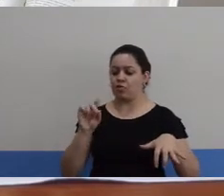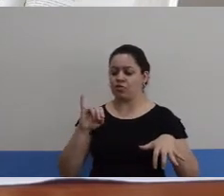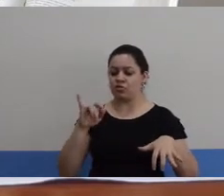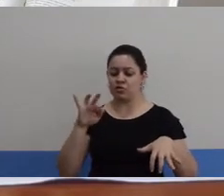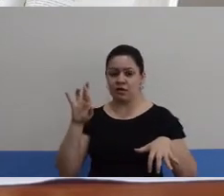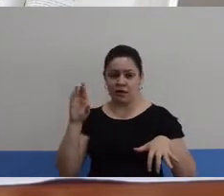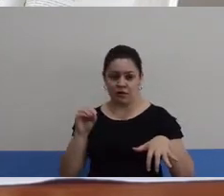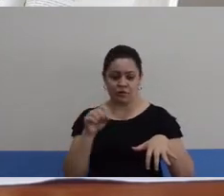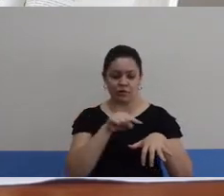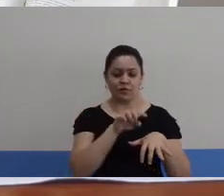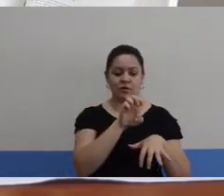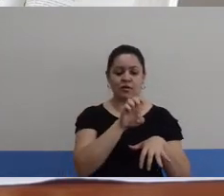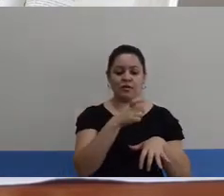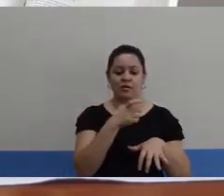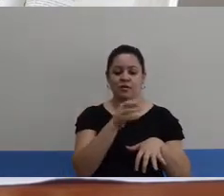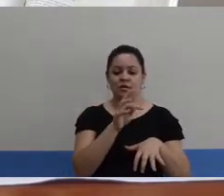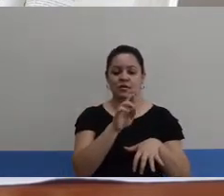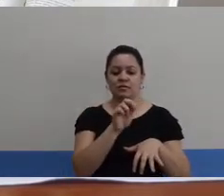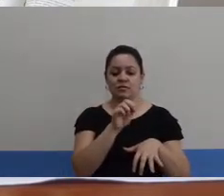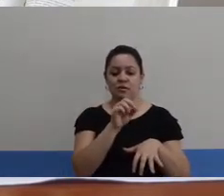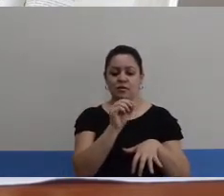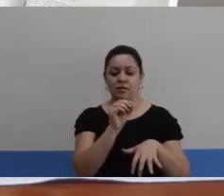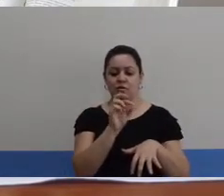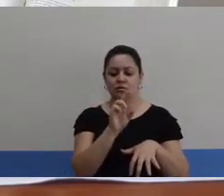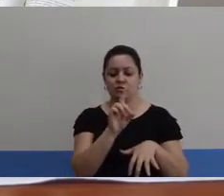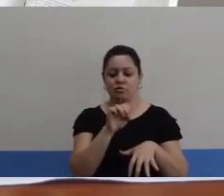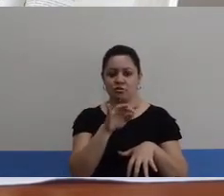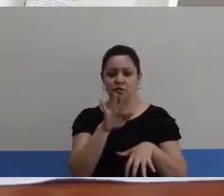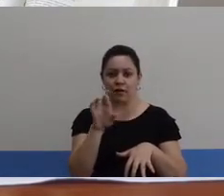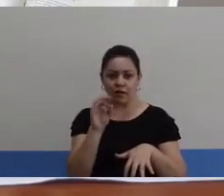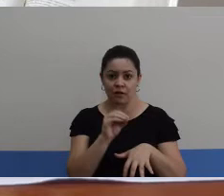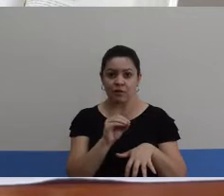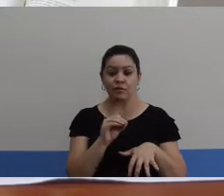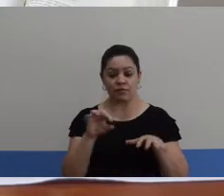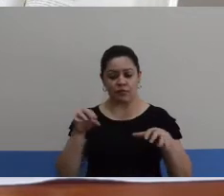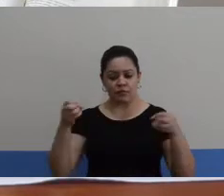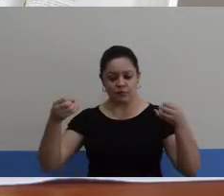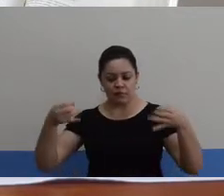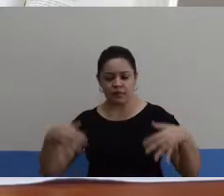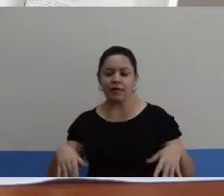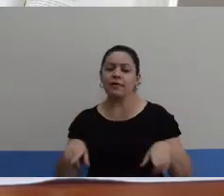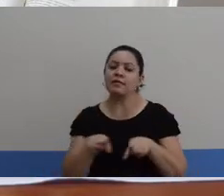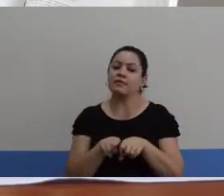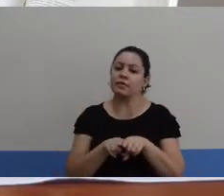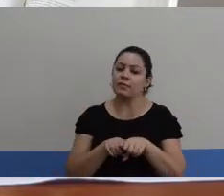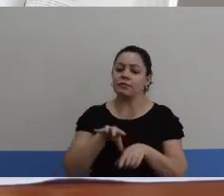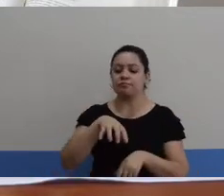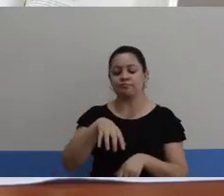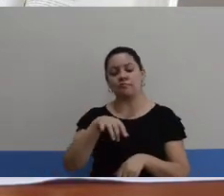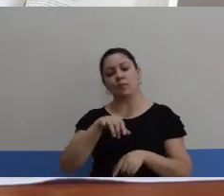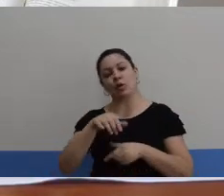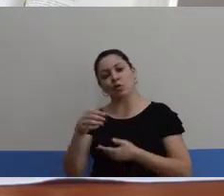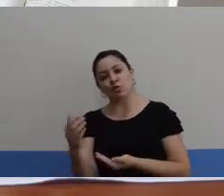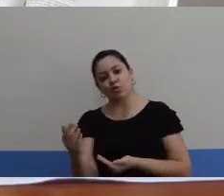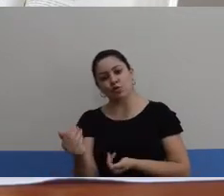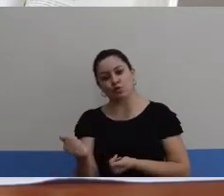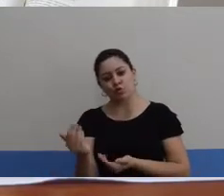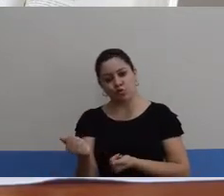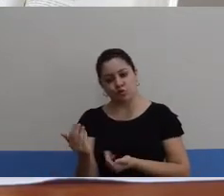vou explicar. Assim como também o sínodo da juventude. Tudo isso